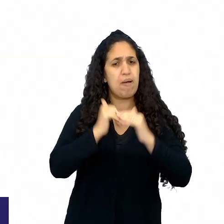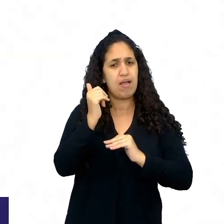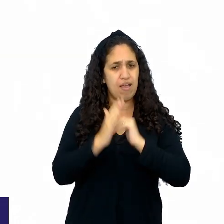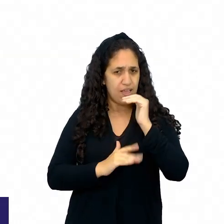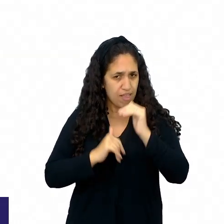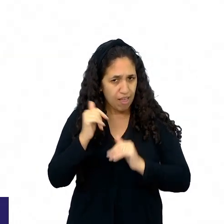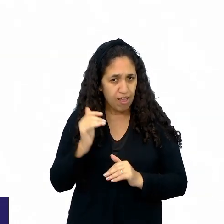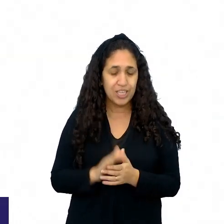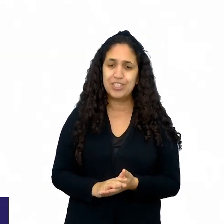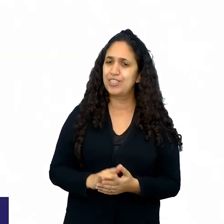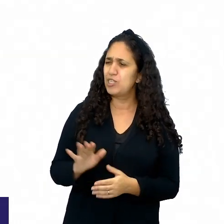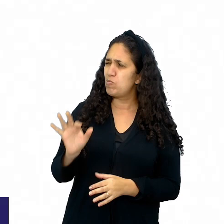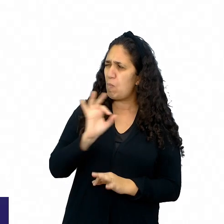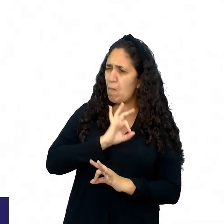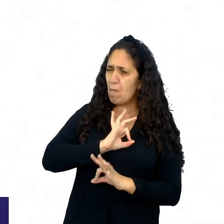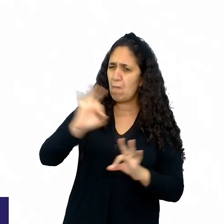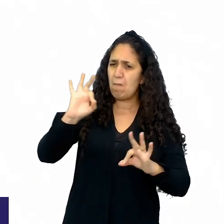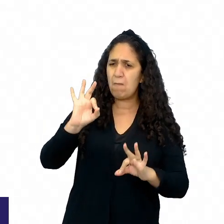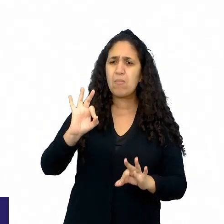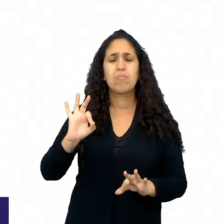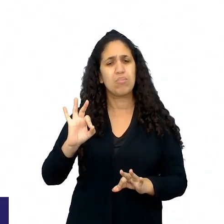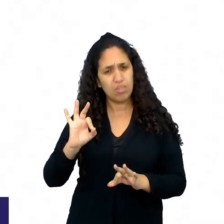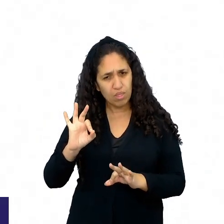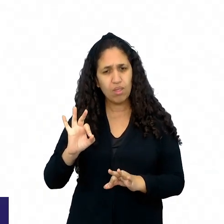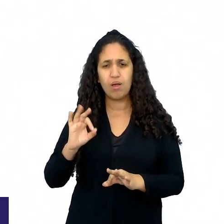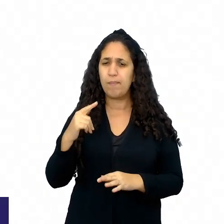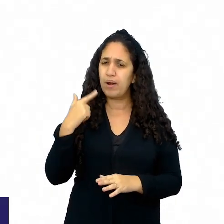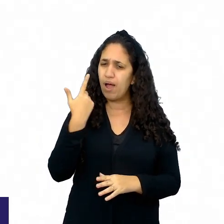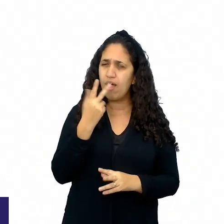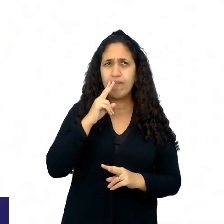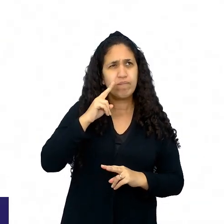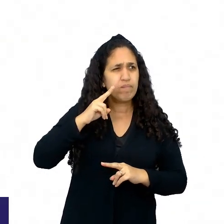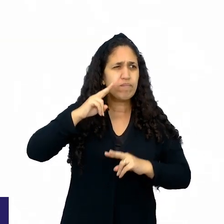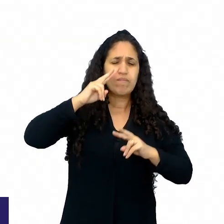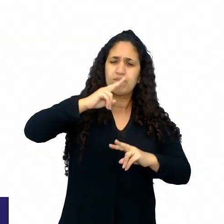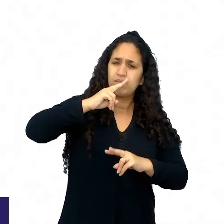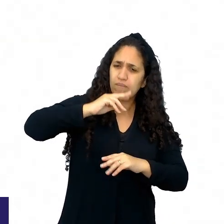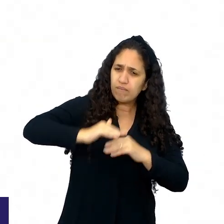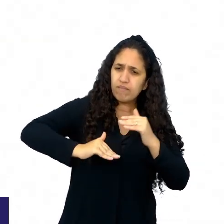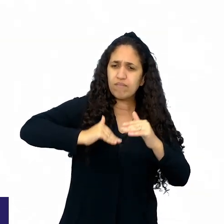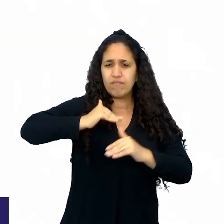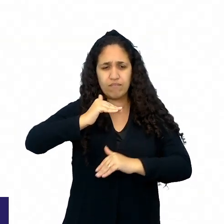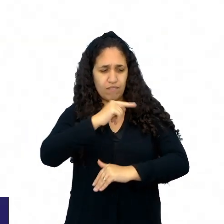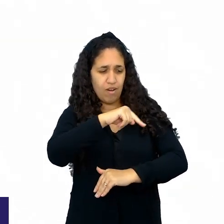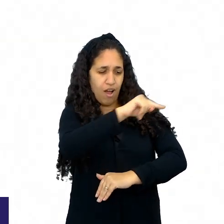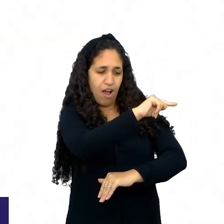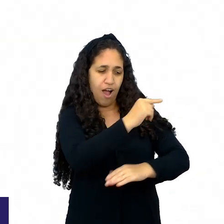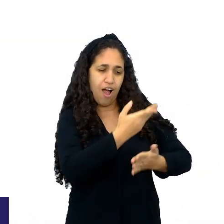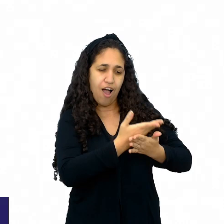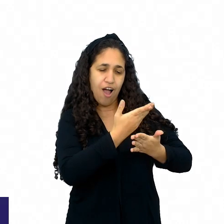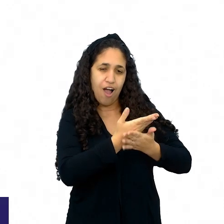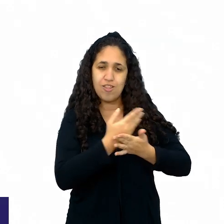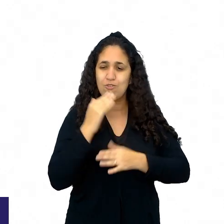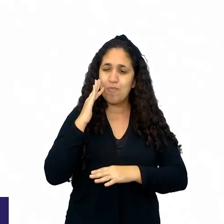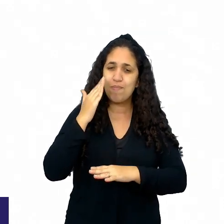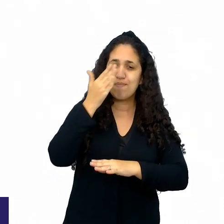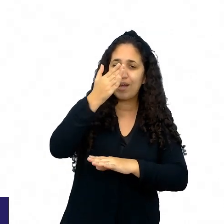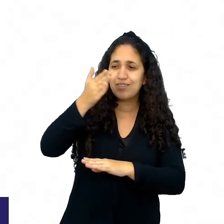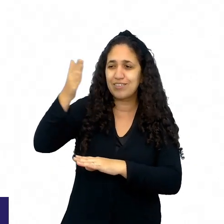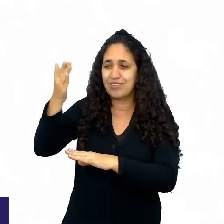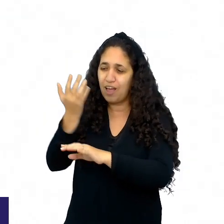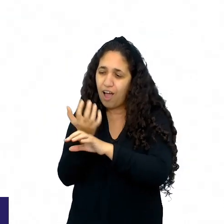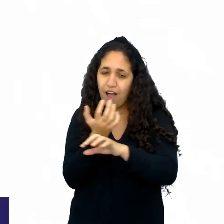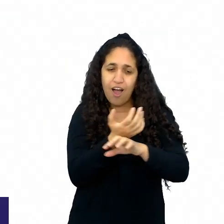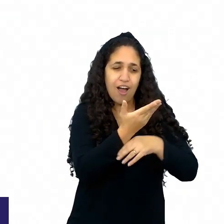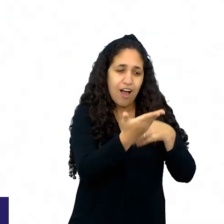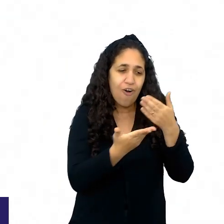e é um excelente caminho para que a gente potencialize a participação do estudante em qualquer área do conhecimento,